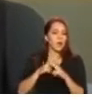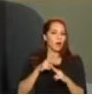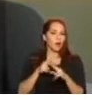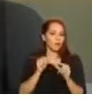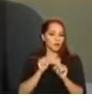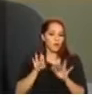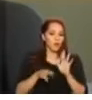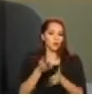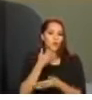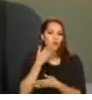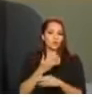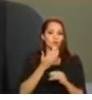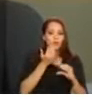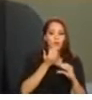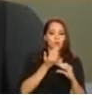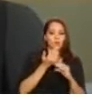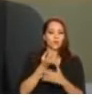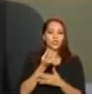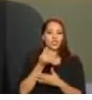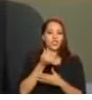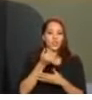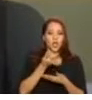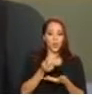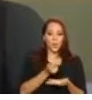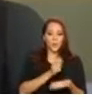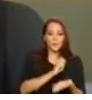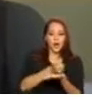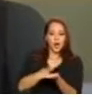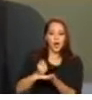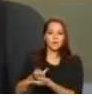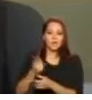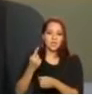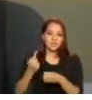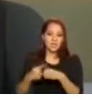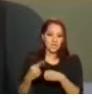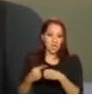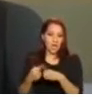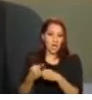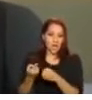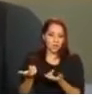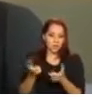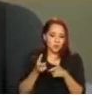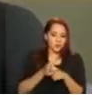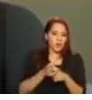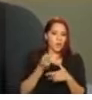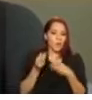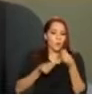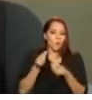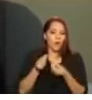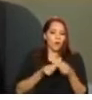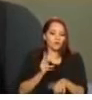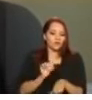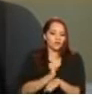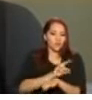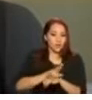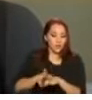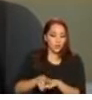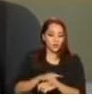tipo de envio de dinheiro em cédula para as cidades menores, as localidades, como vai ser a logística disso.